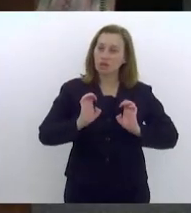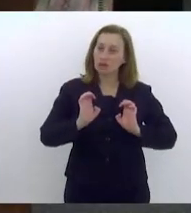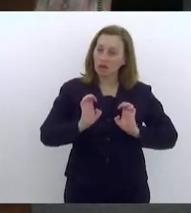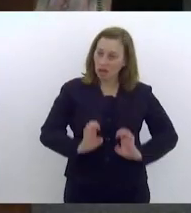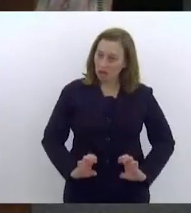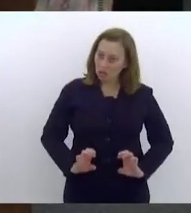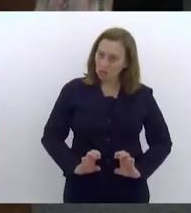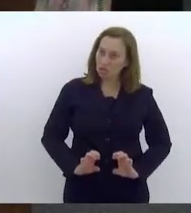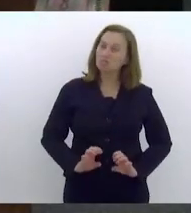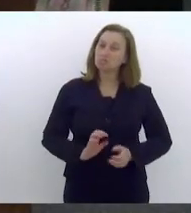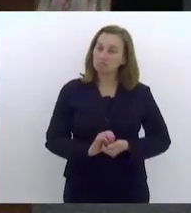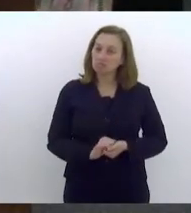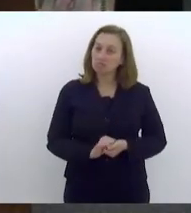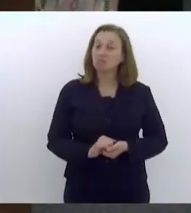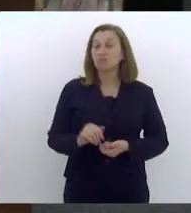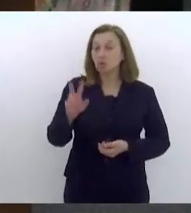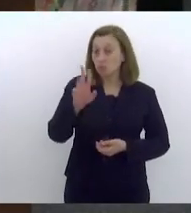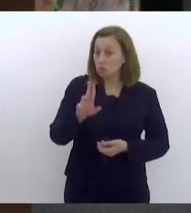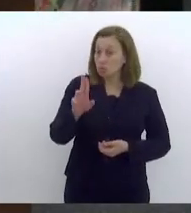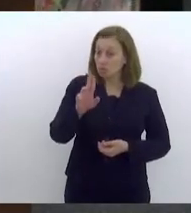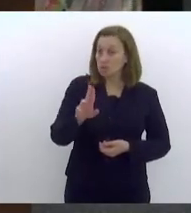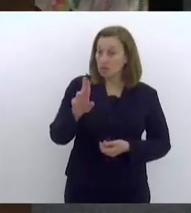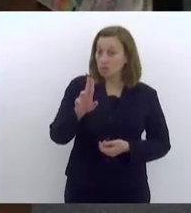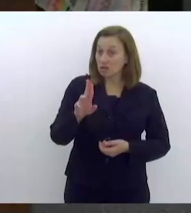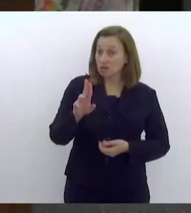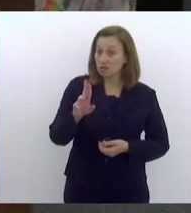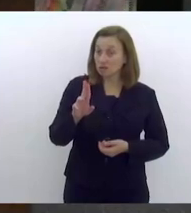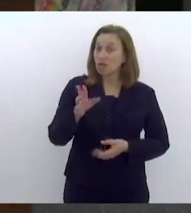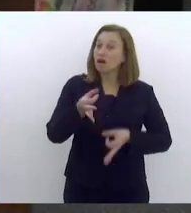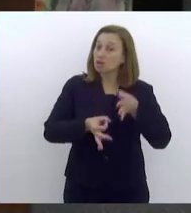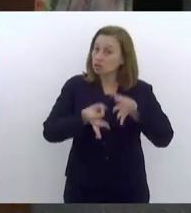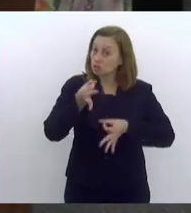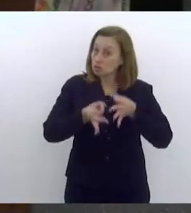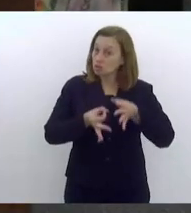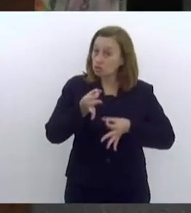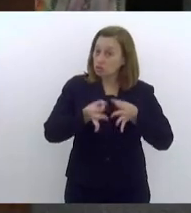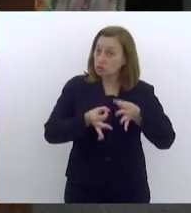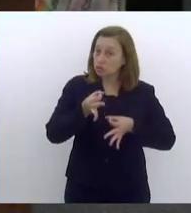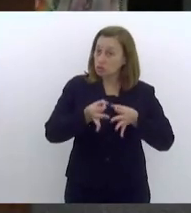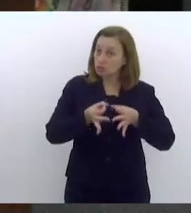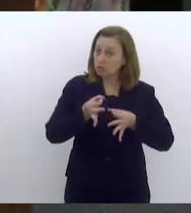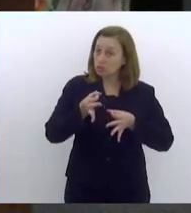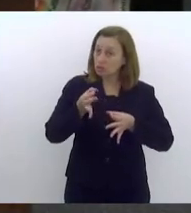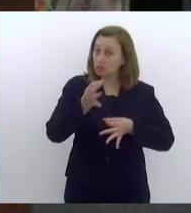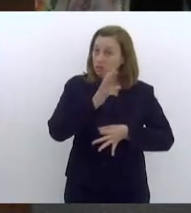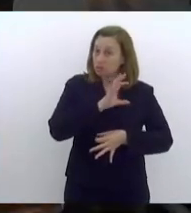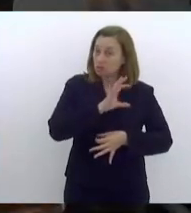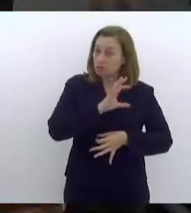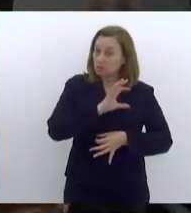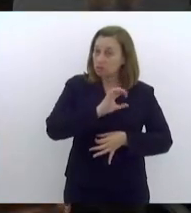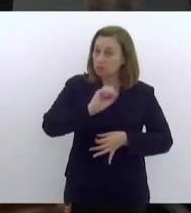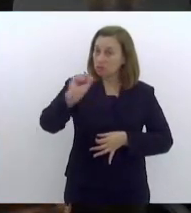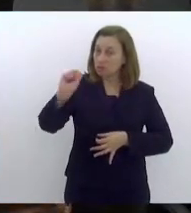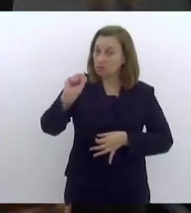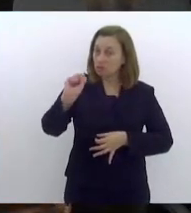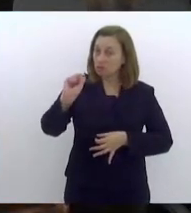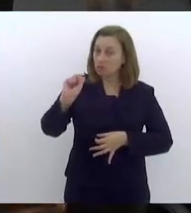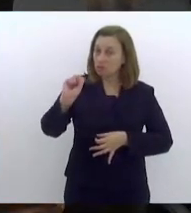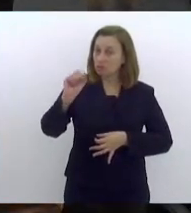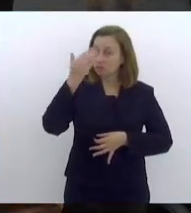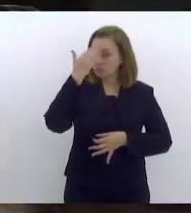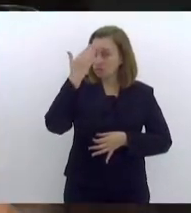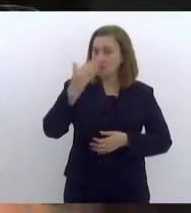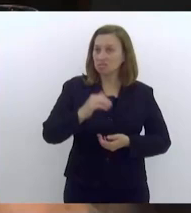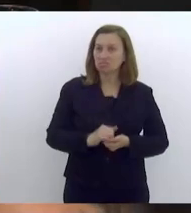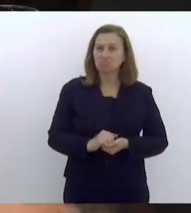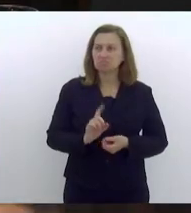acho que foi, vocês usaram, acima de tudo, a justiça de Xangô. Obrigado. Eu não esperava, não